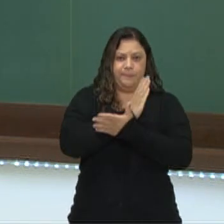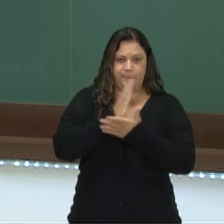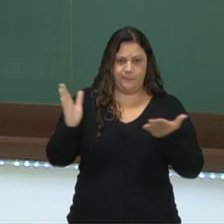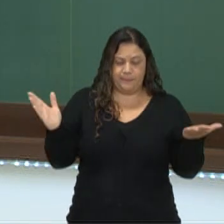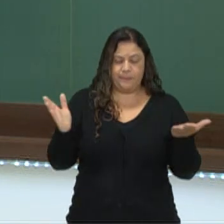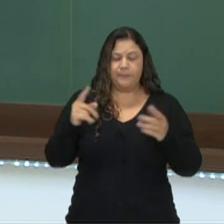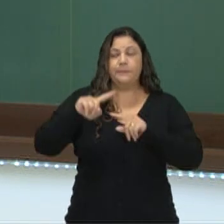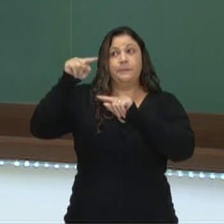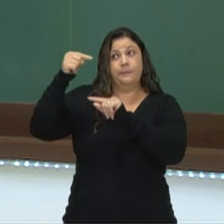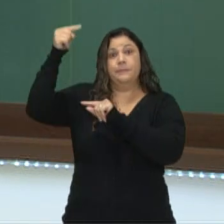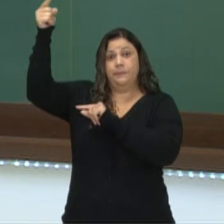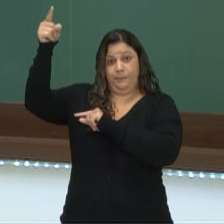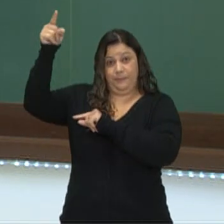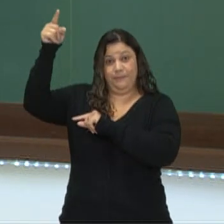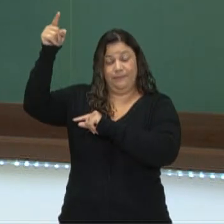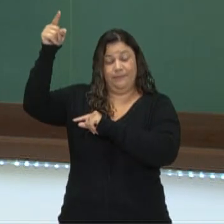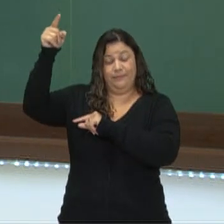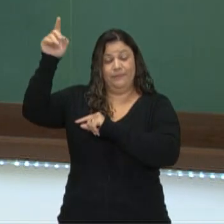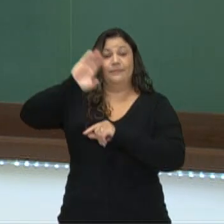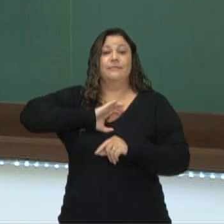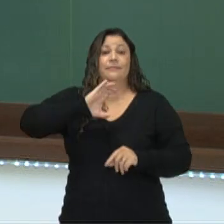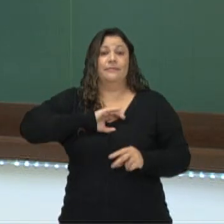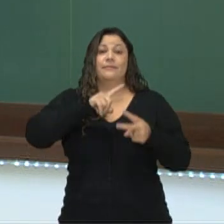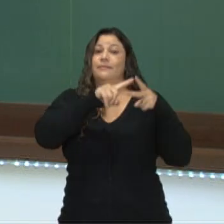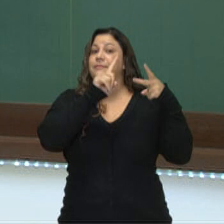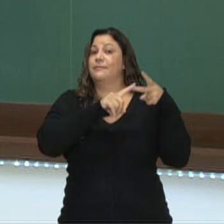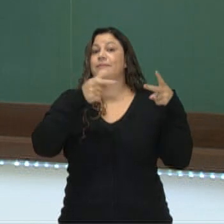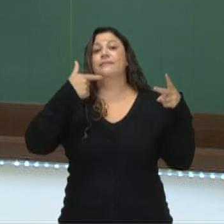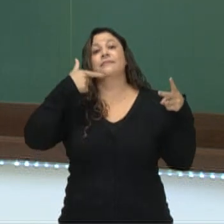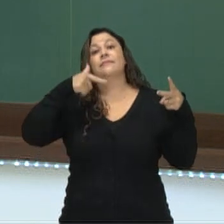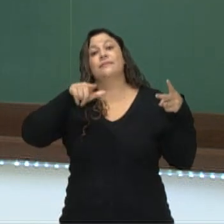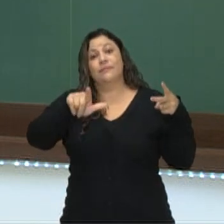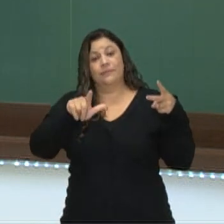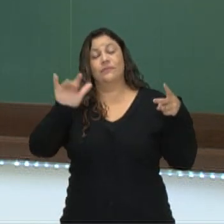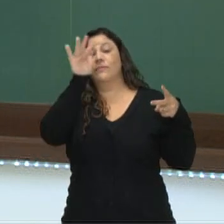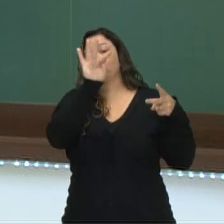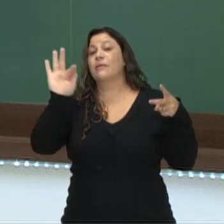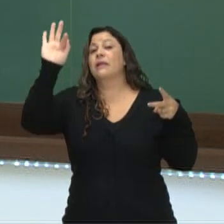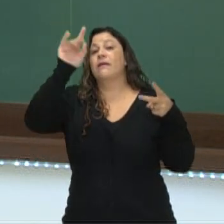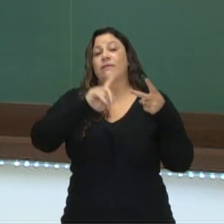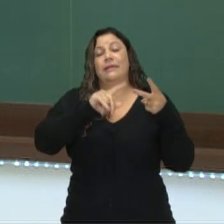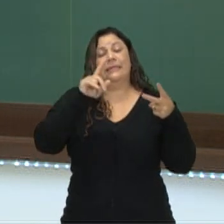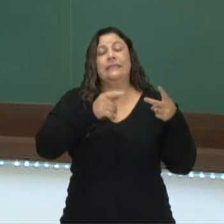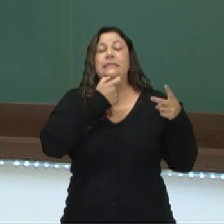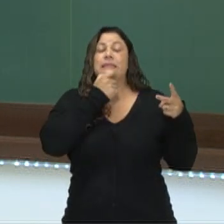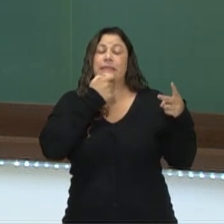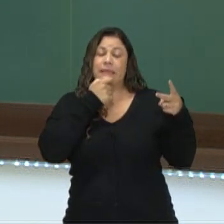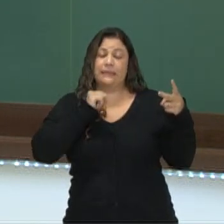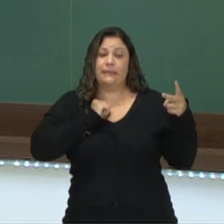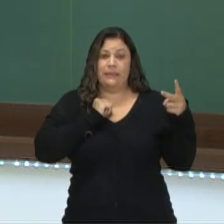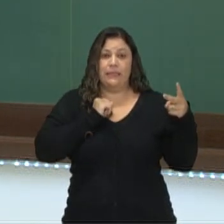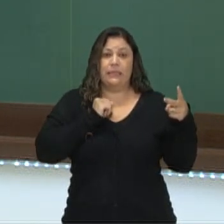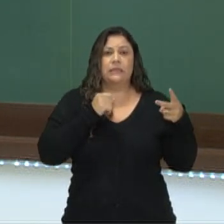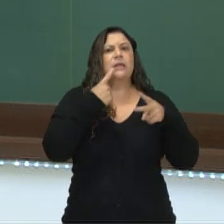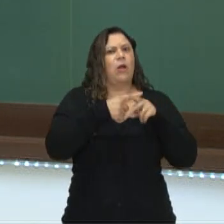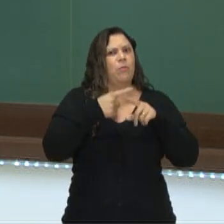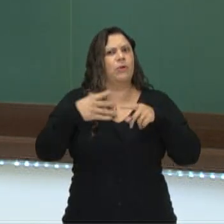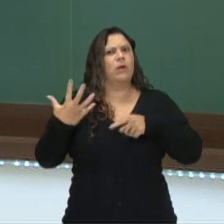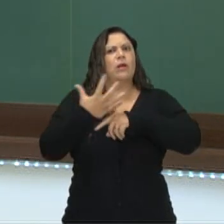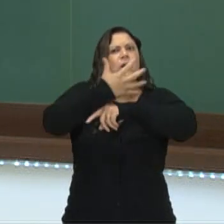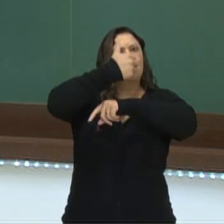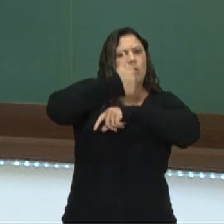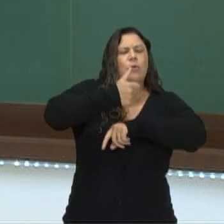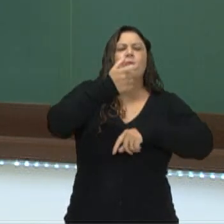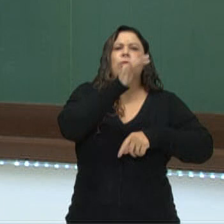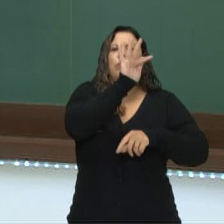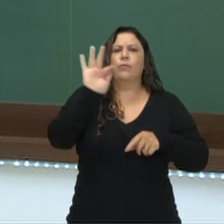no Canadá eles falam dois idiomas, o francês e o inglês. porque eles foram colonizados por